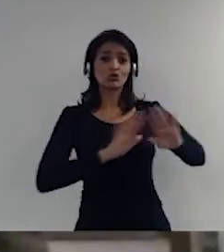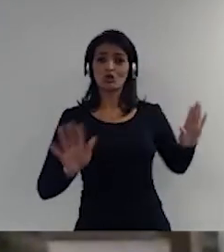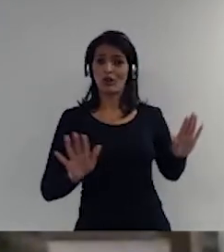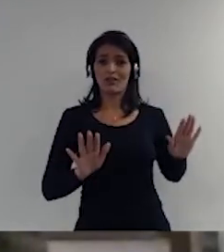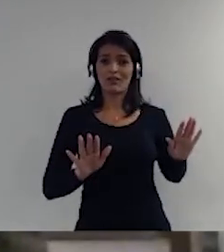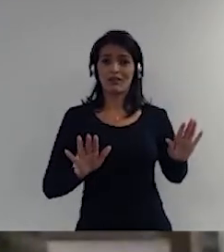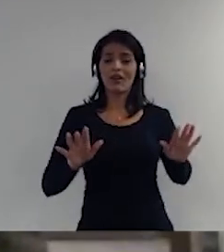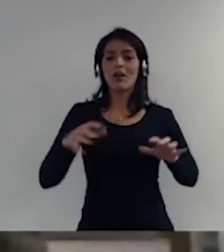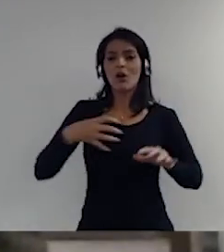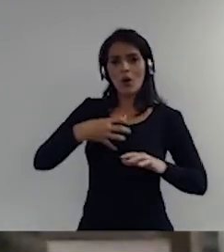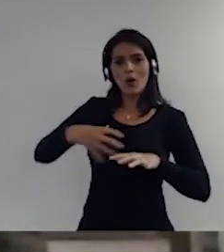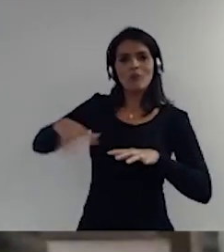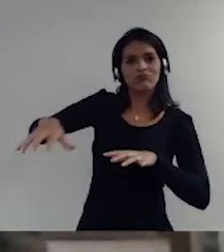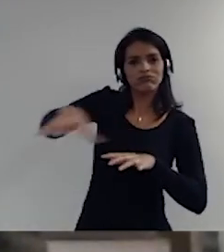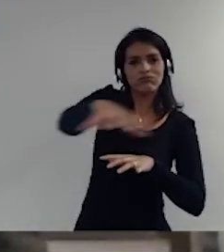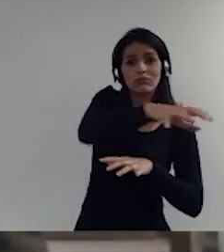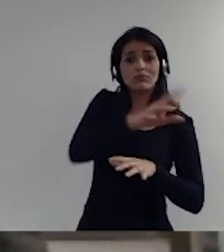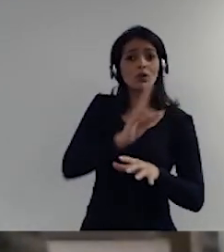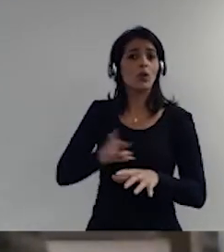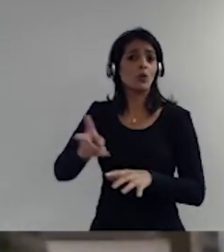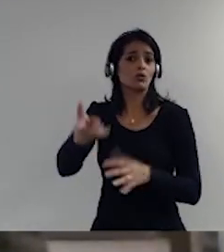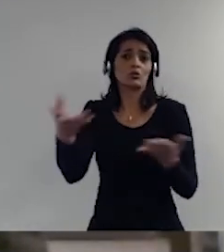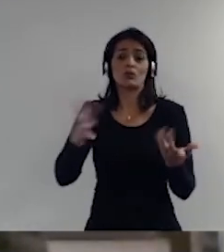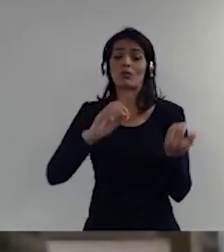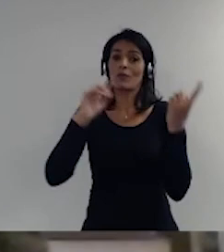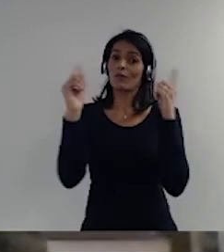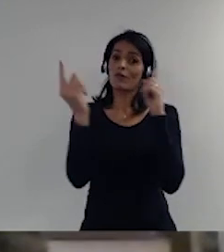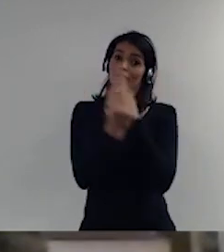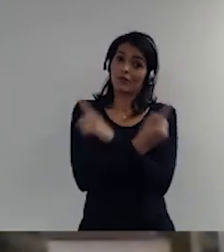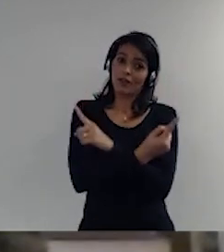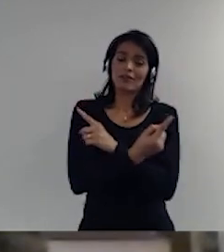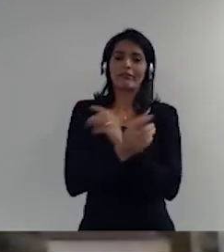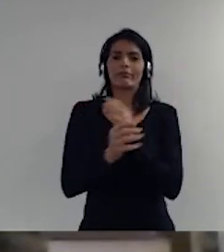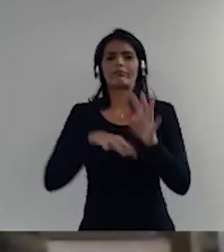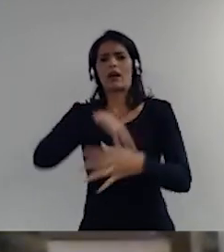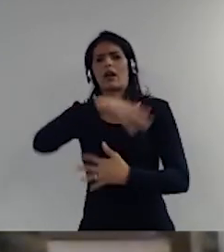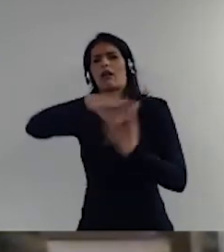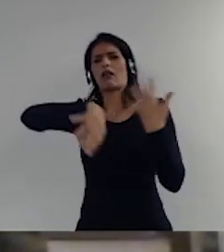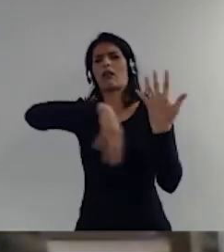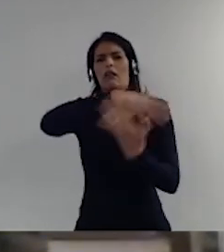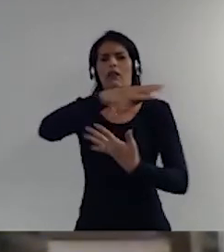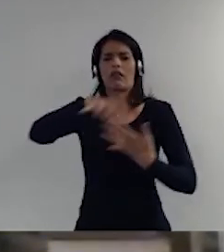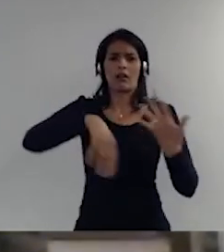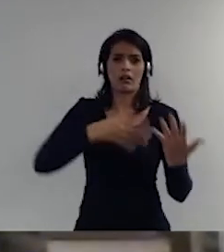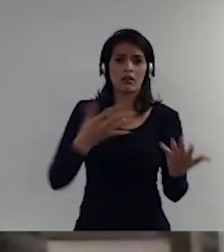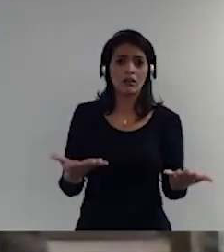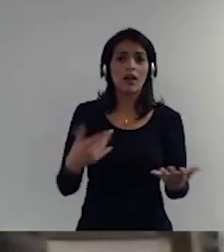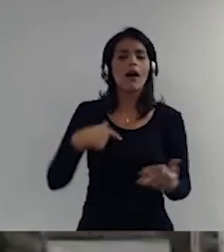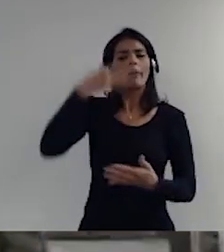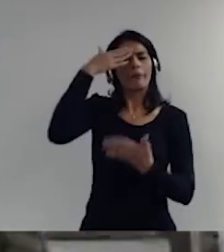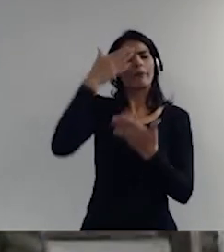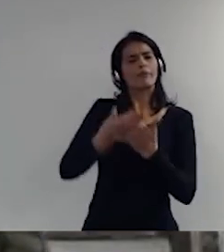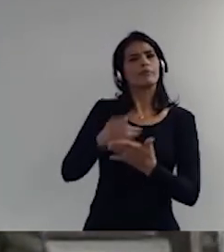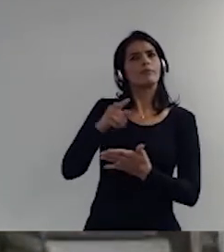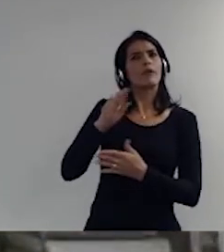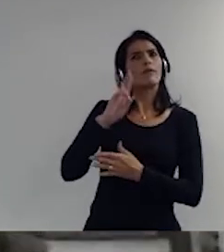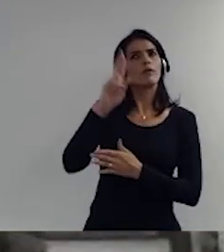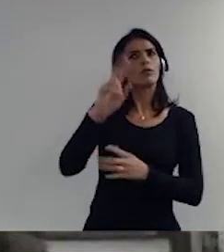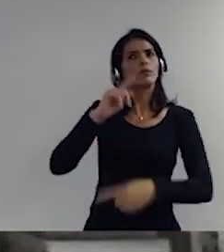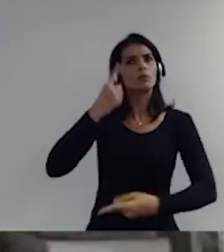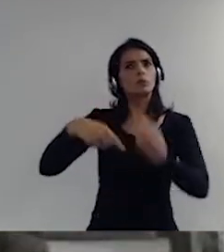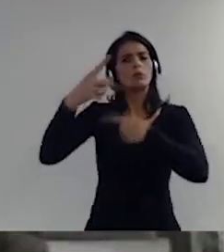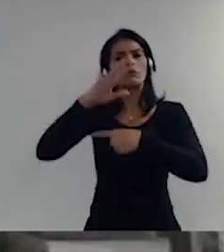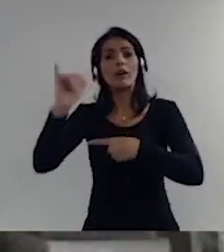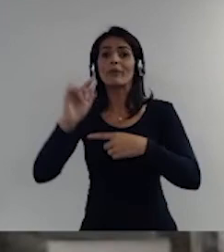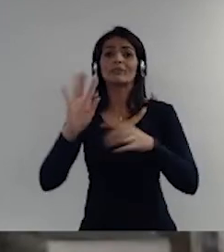o comportamento dos agentes econômicos, pelo contrário, desorganiza, extingue expectativas e transforma realmente de